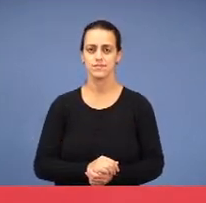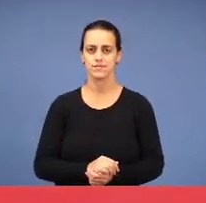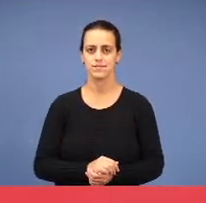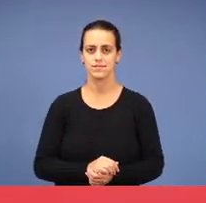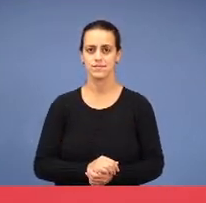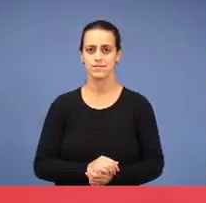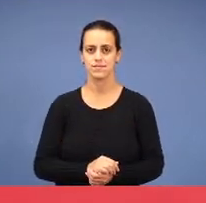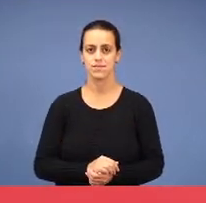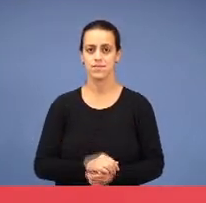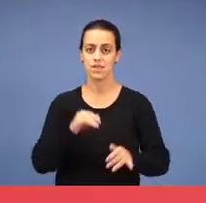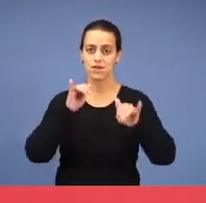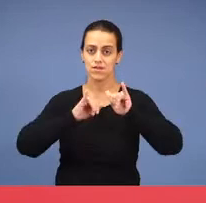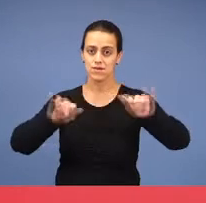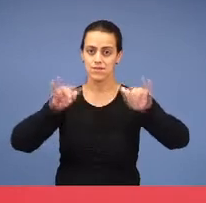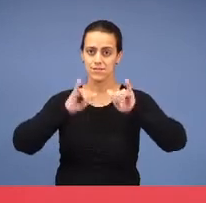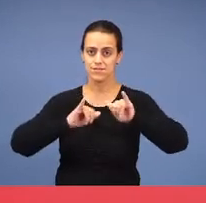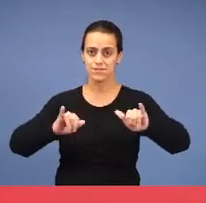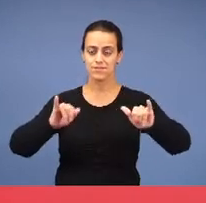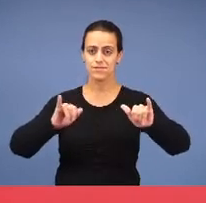informações